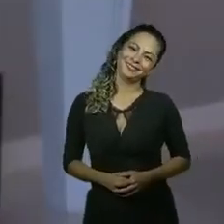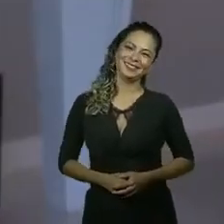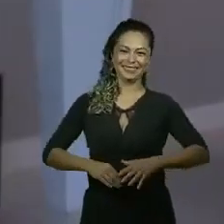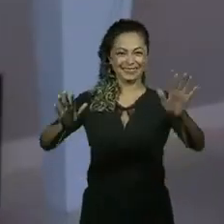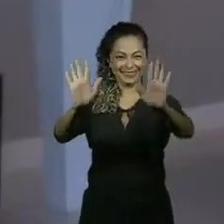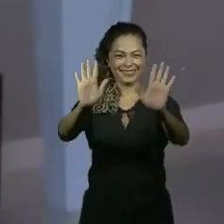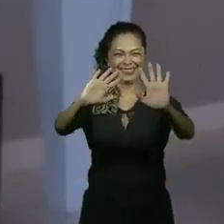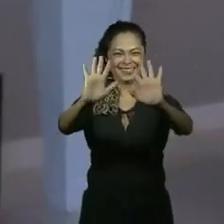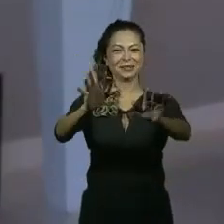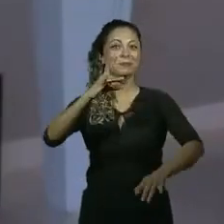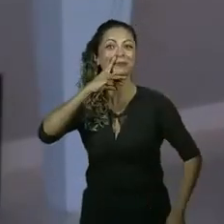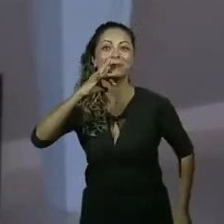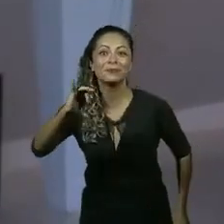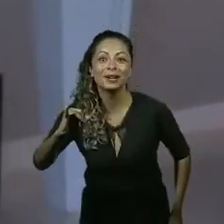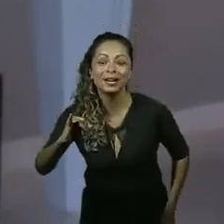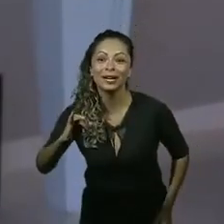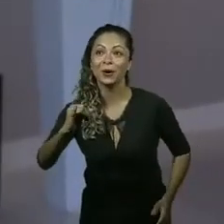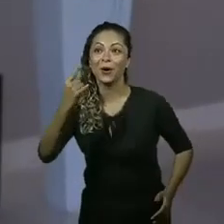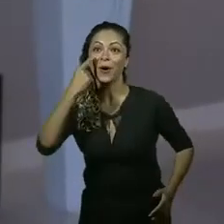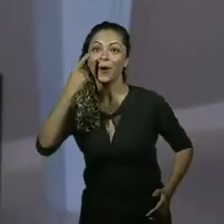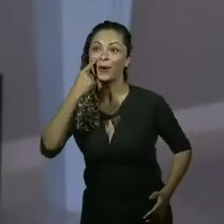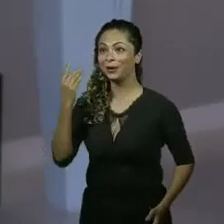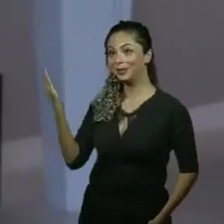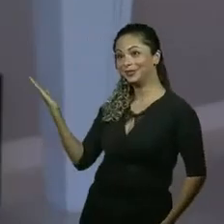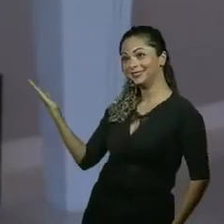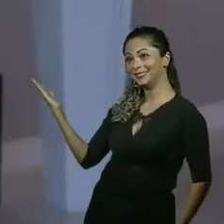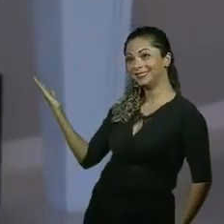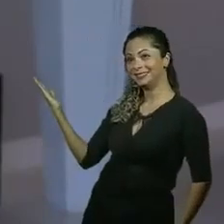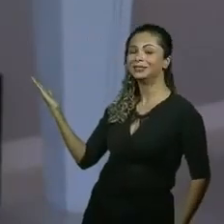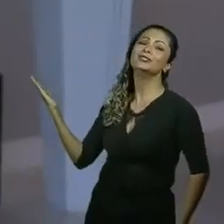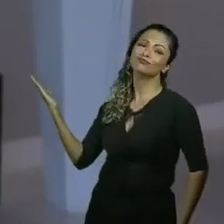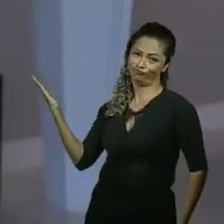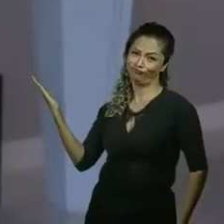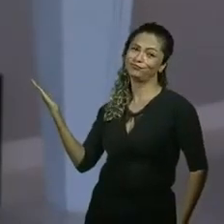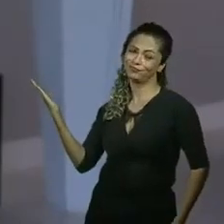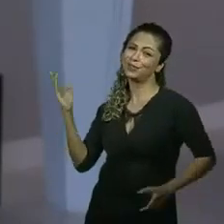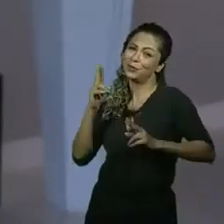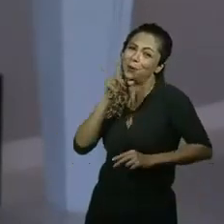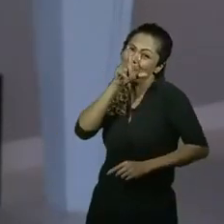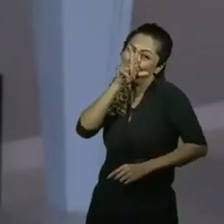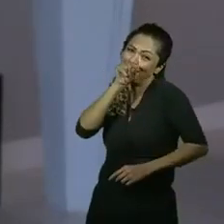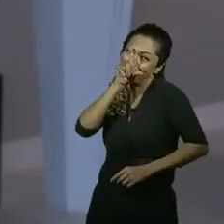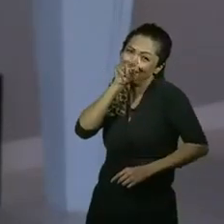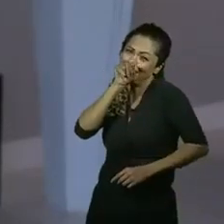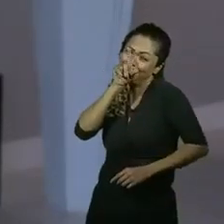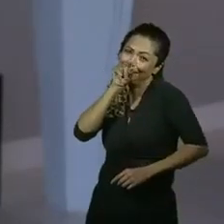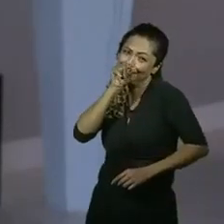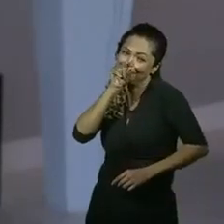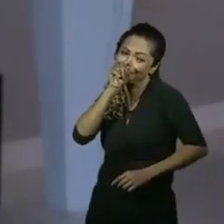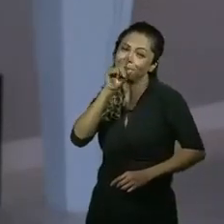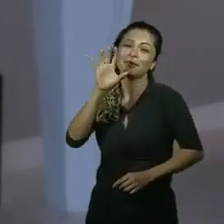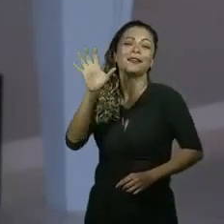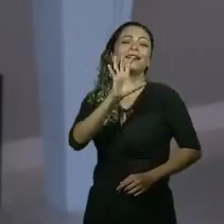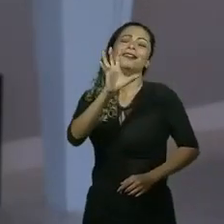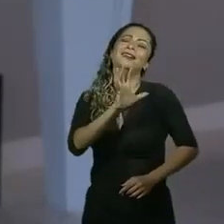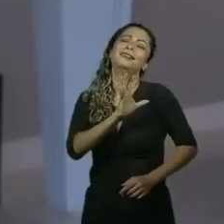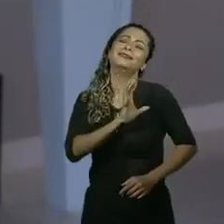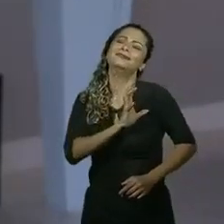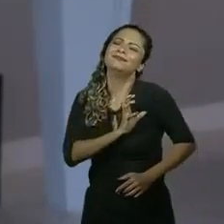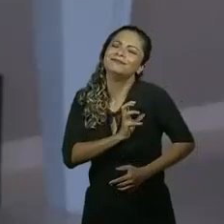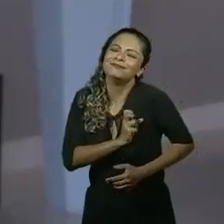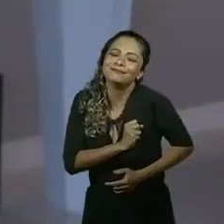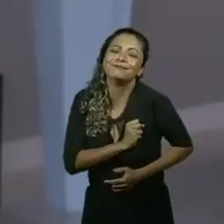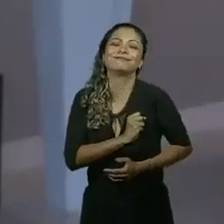Oi, papai! Olha quem tá passando aqui, teus dois passarinhos. Meu amor, estamos passando aqui para te